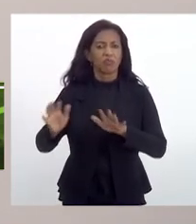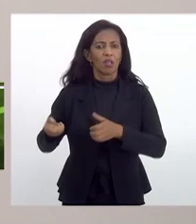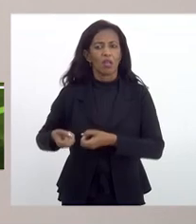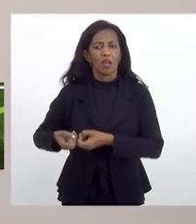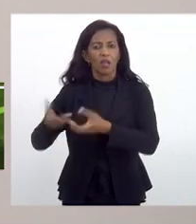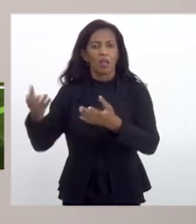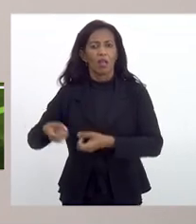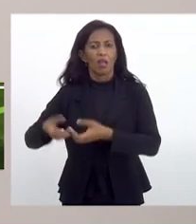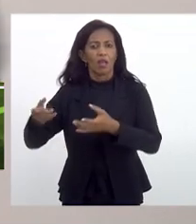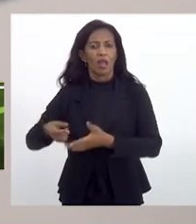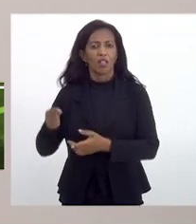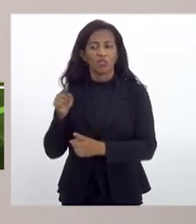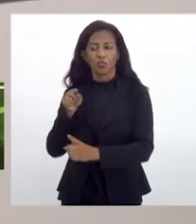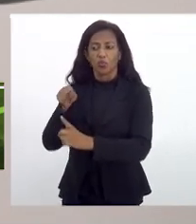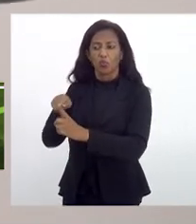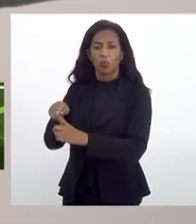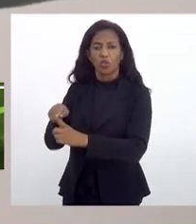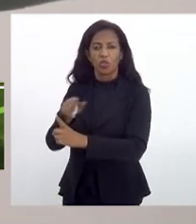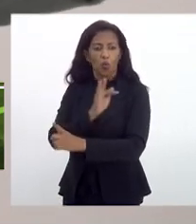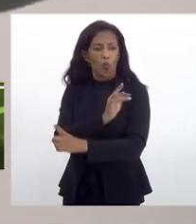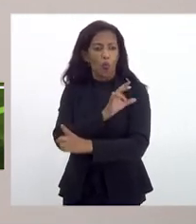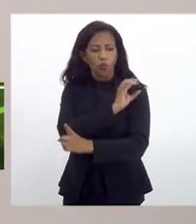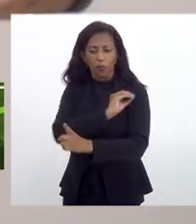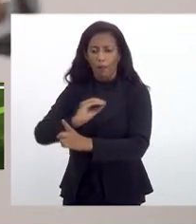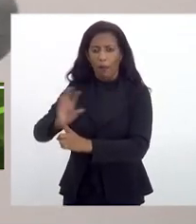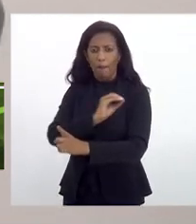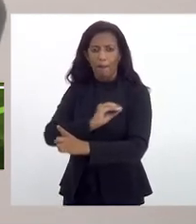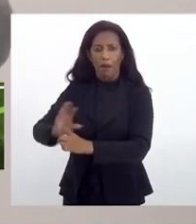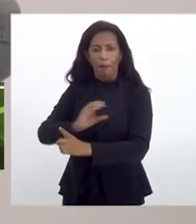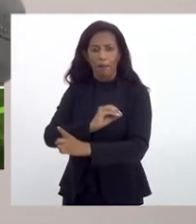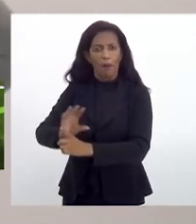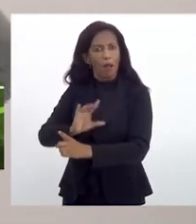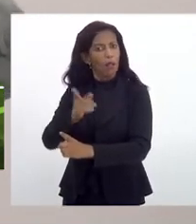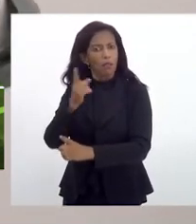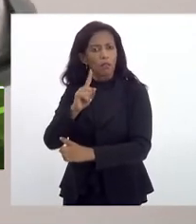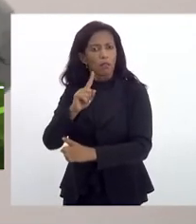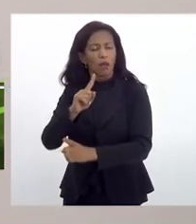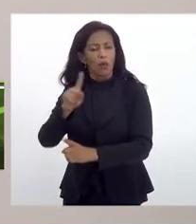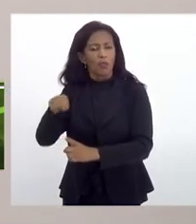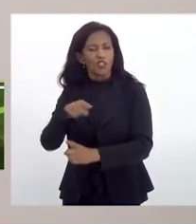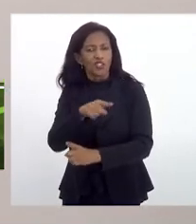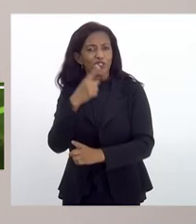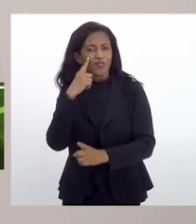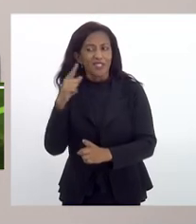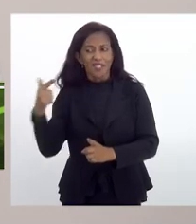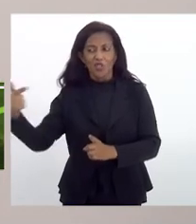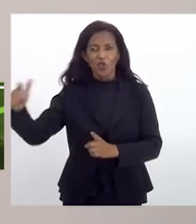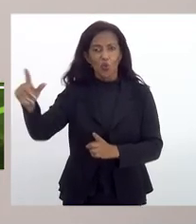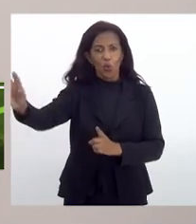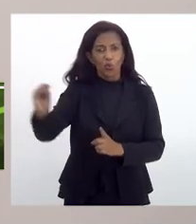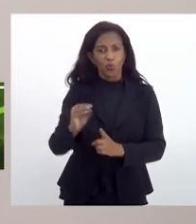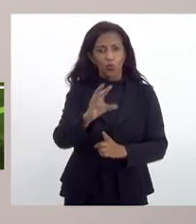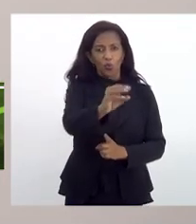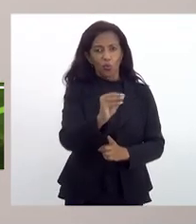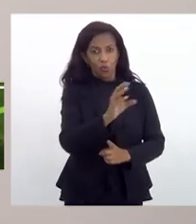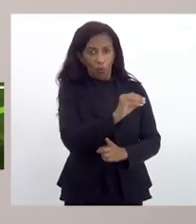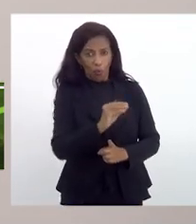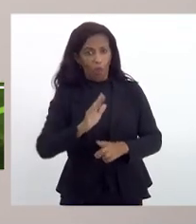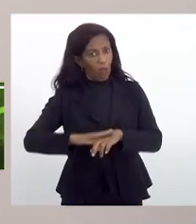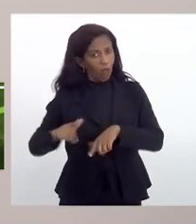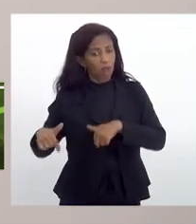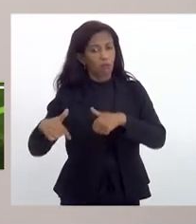gasta num determinado objetivo com o fundo. Se a gente tem como recompor de outro, a gente faz. O eu quero dizer?